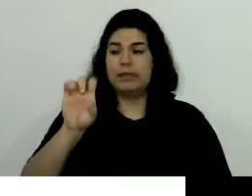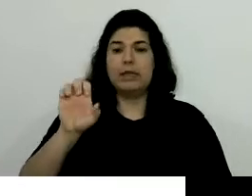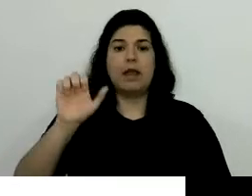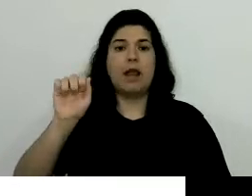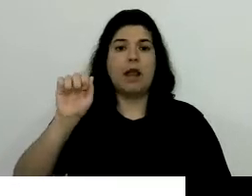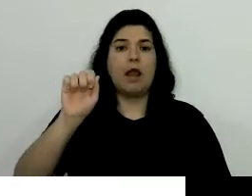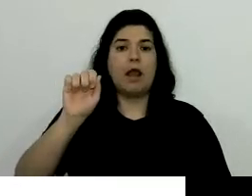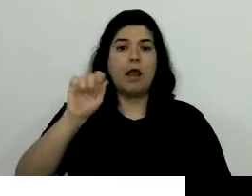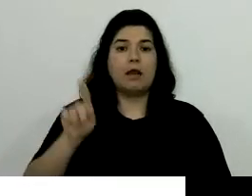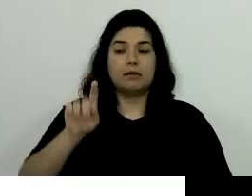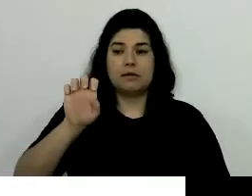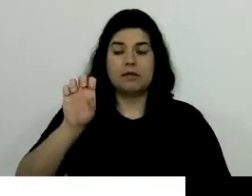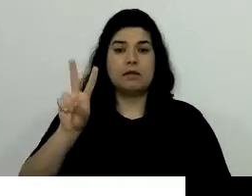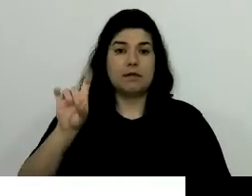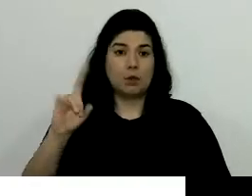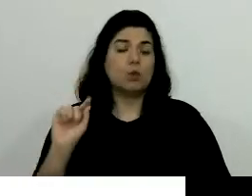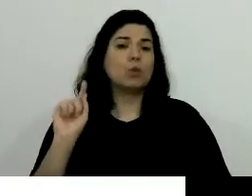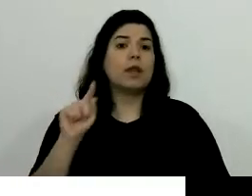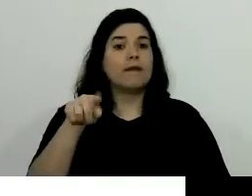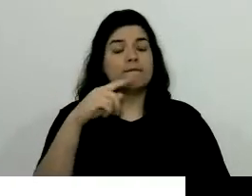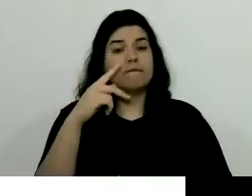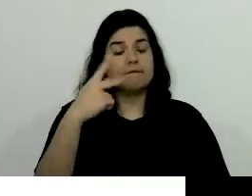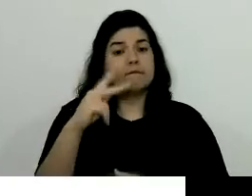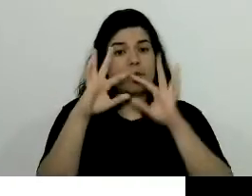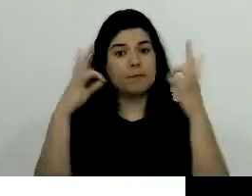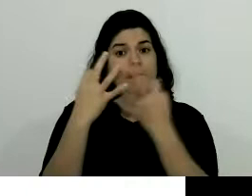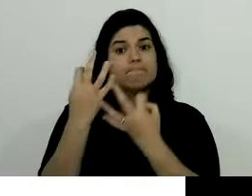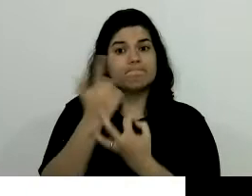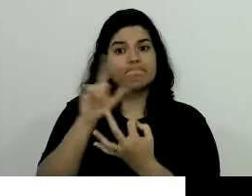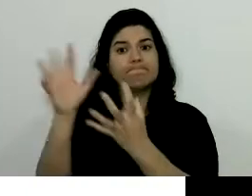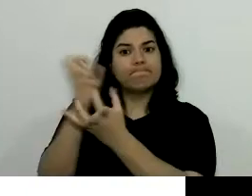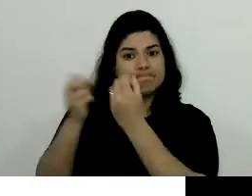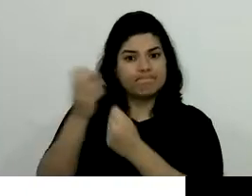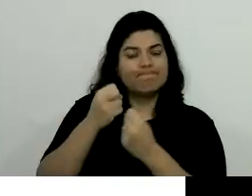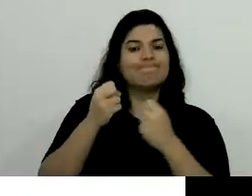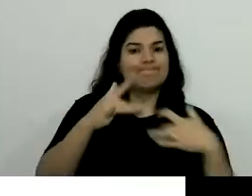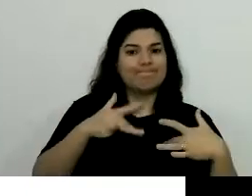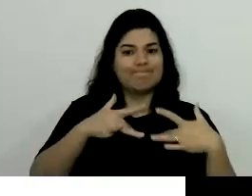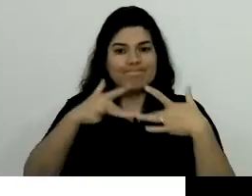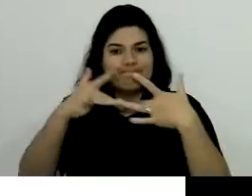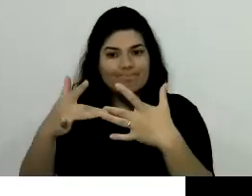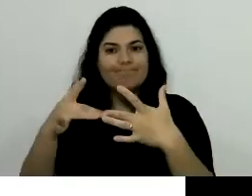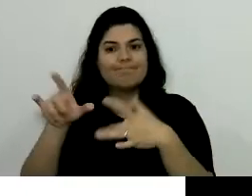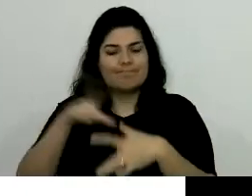em 1996, foi um projeto, o que nós chamamos de uma doação patrocinada,